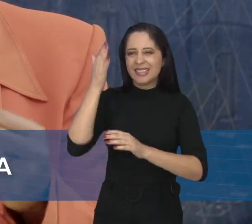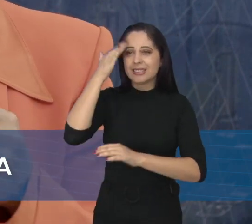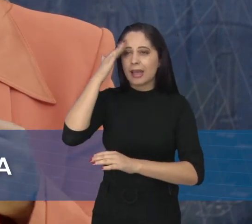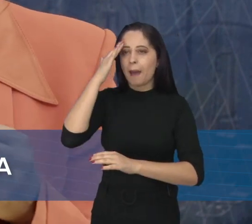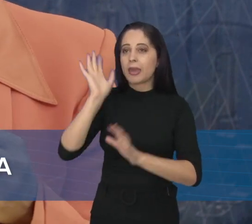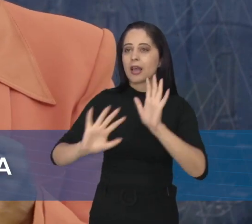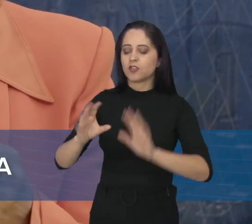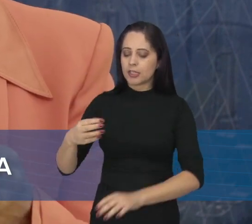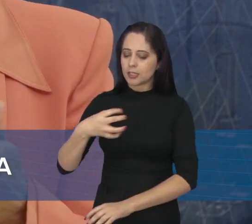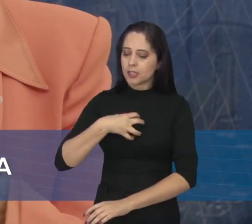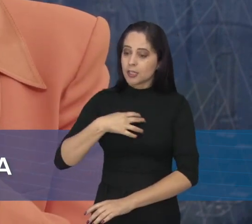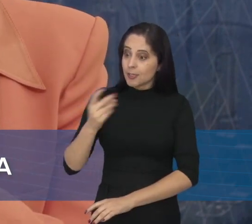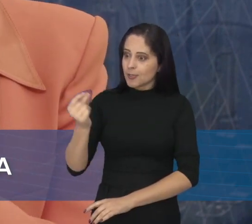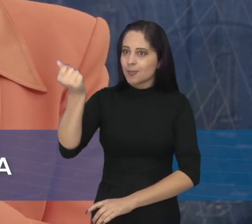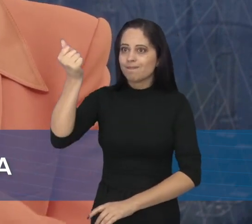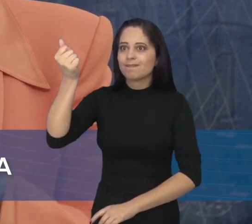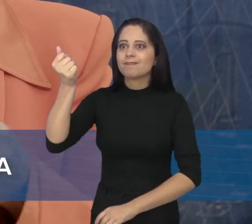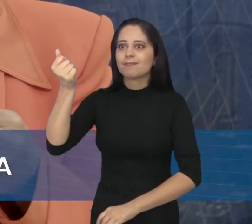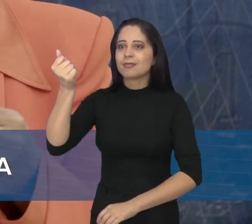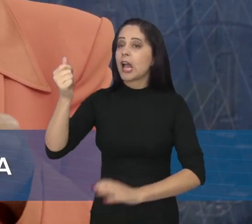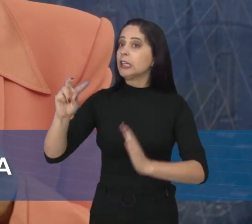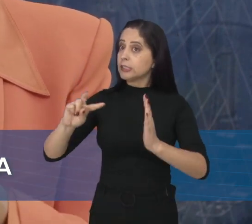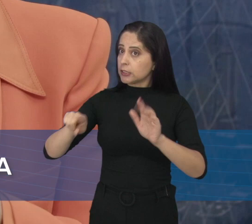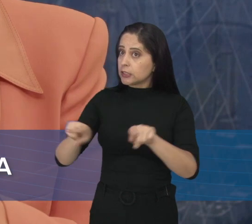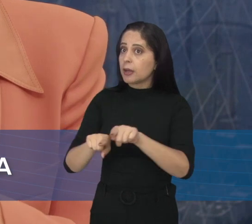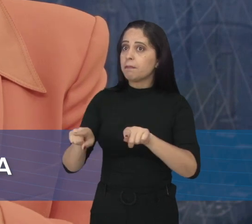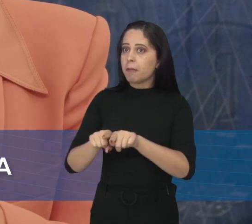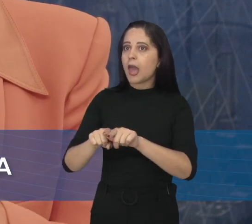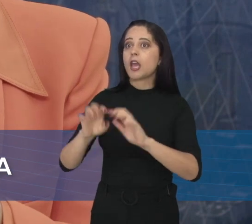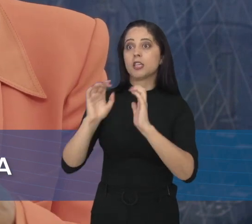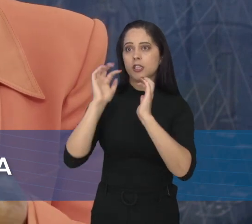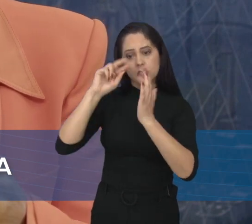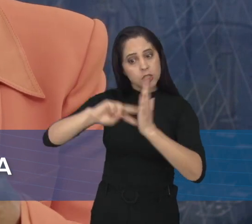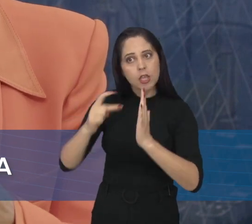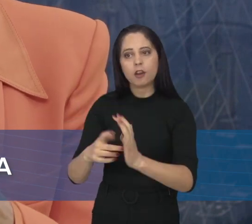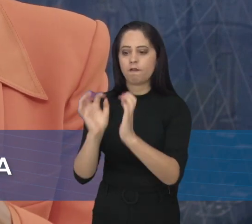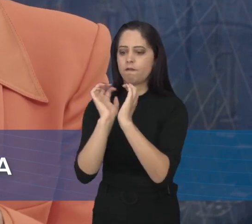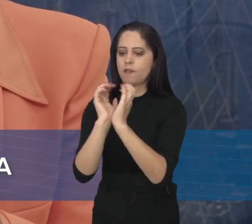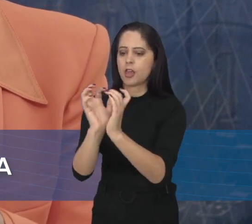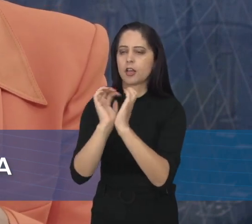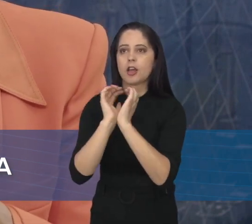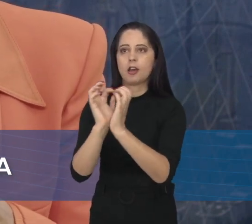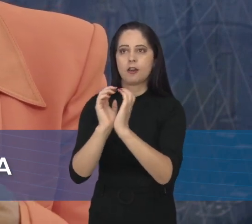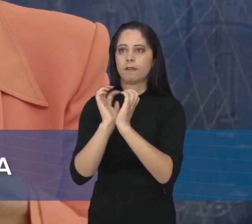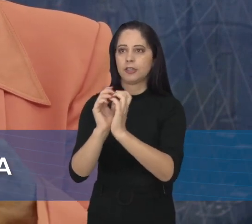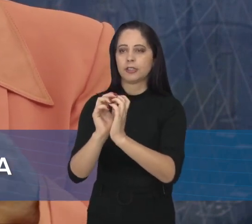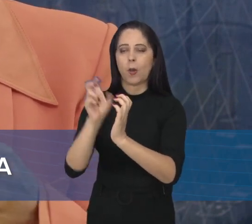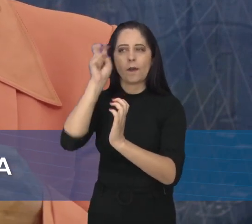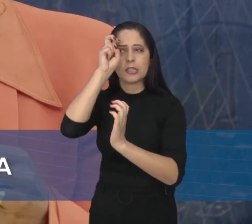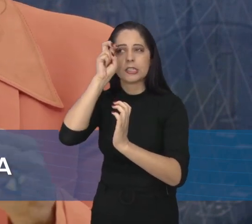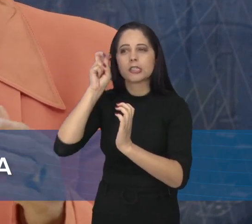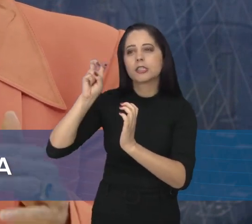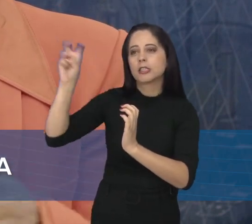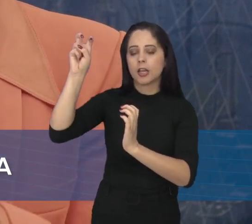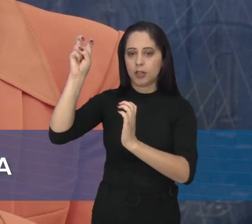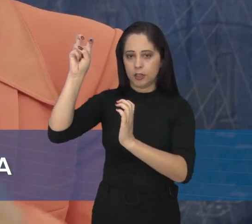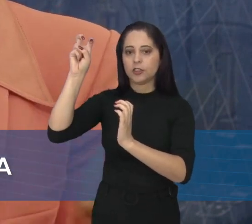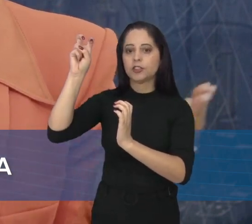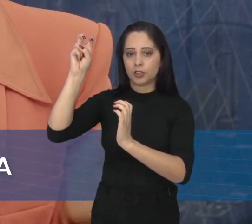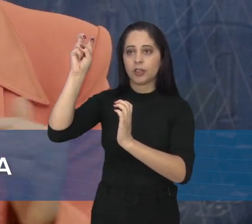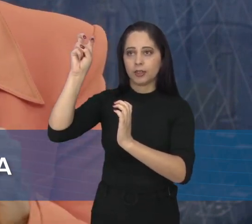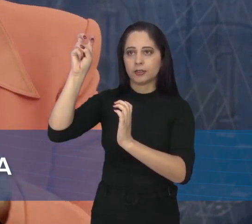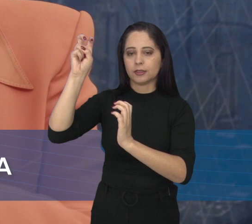gente realmente ouve o lugar mais alto, a voz mais alta na inteligência humana, e que é para